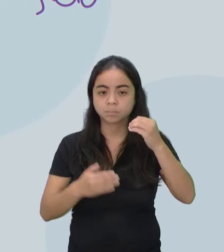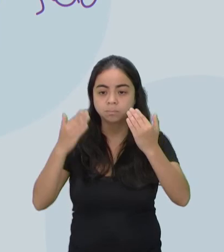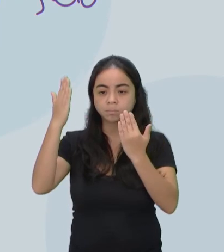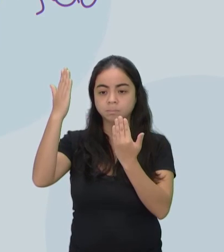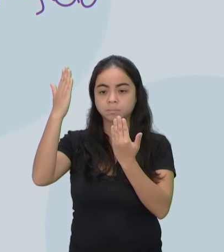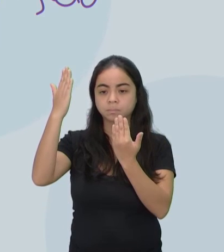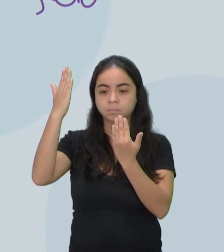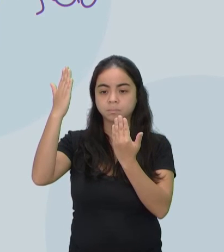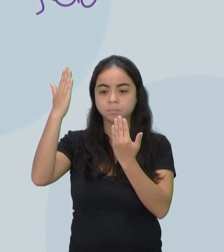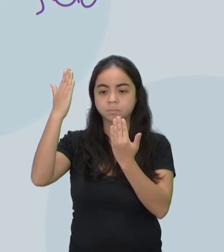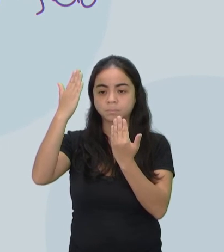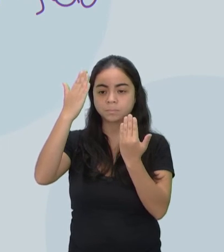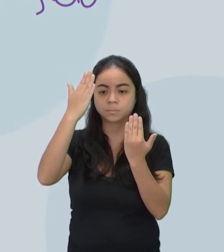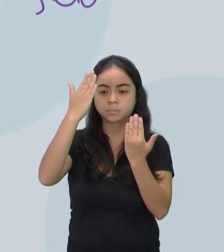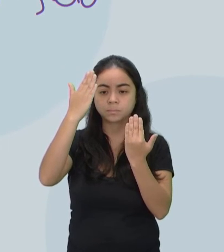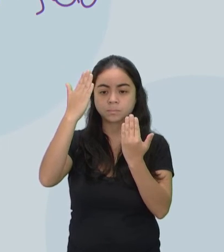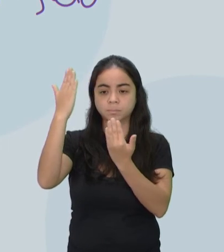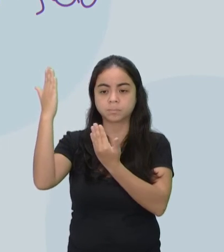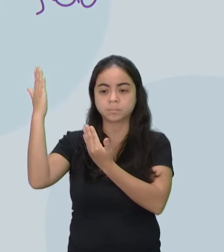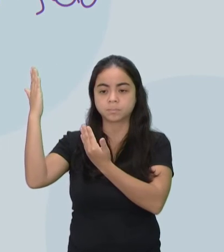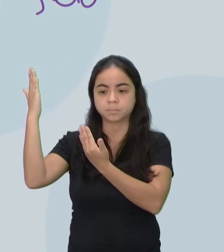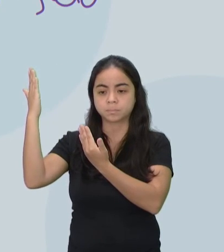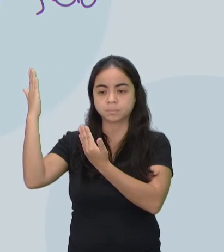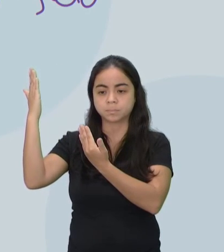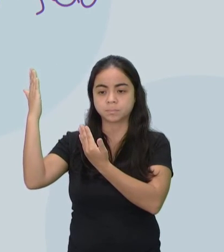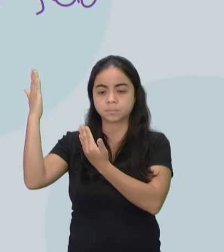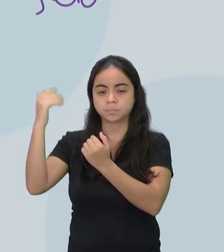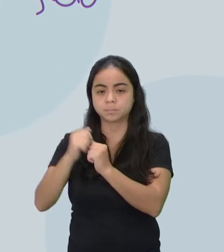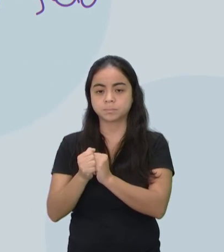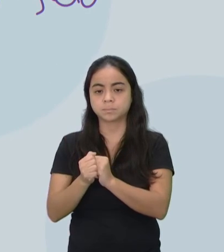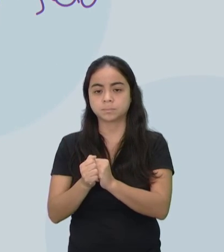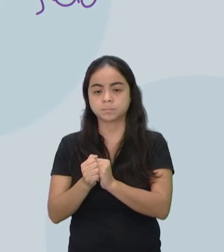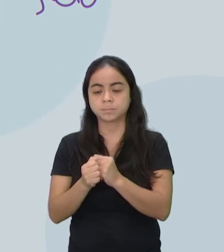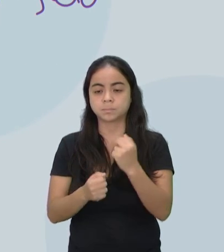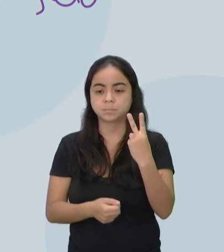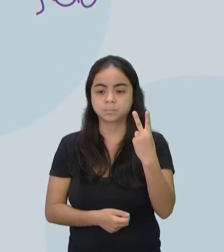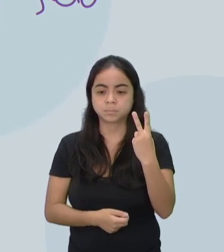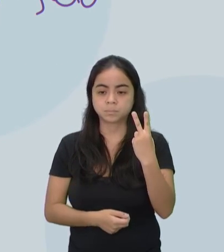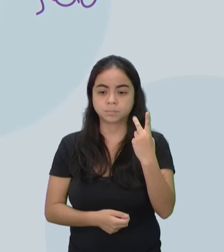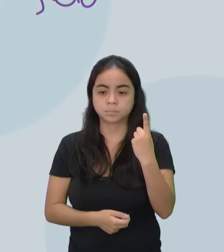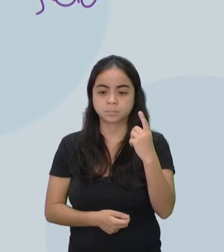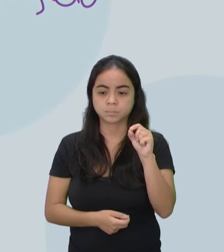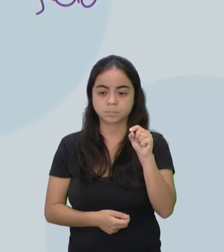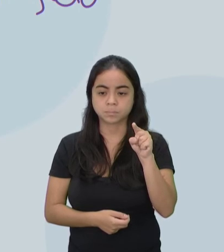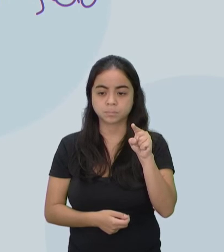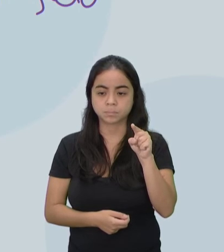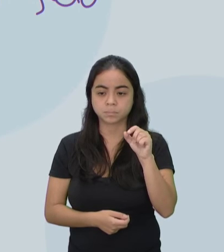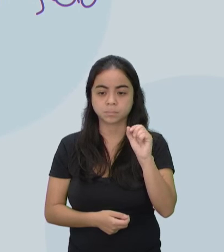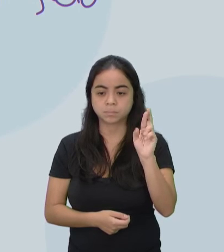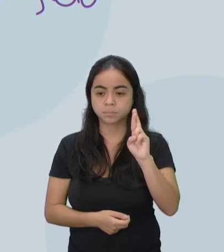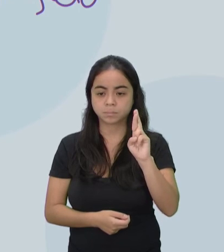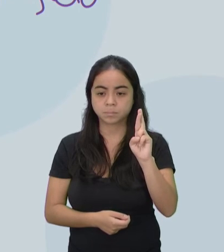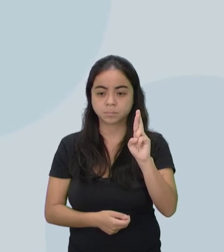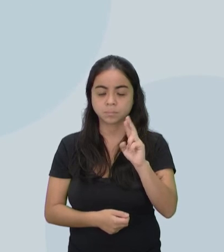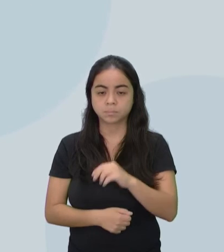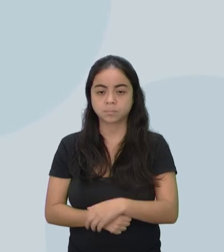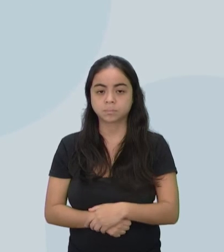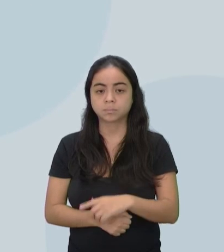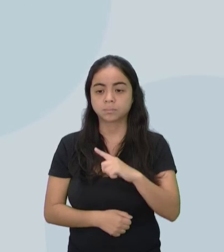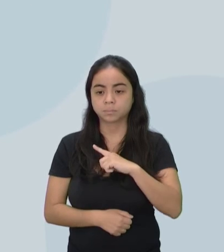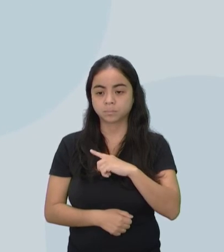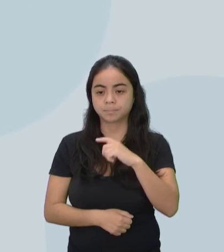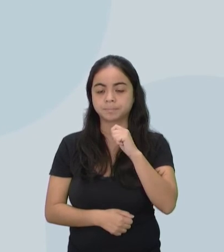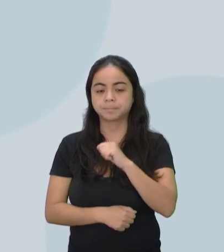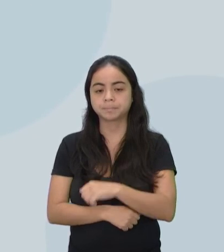o 790, que vai dar aí, ó, os 210. Então aqui,